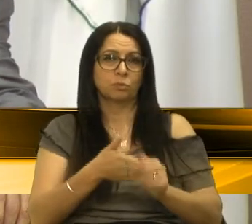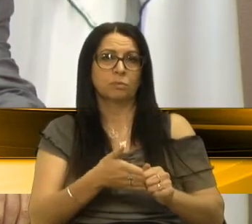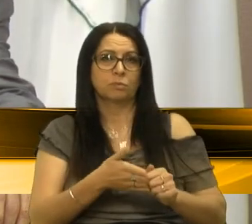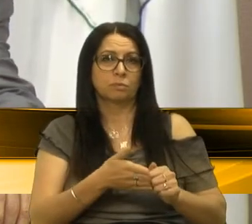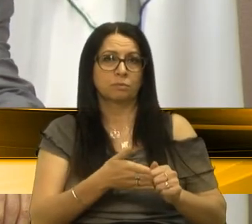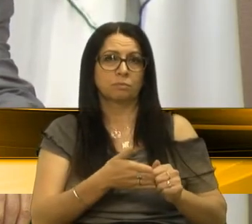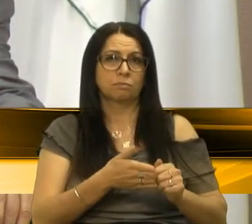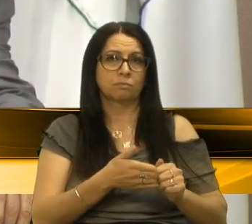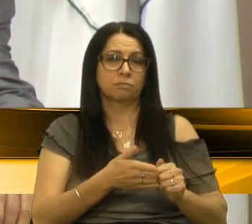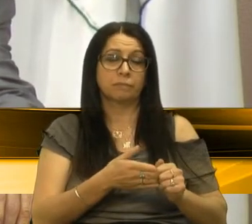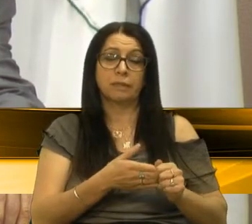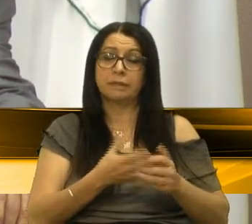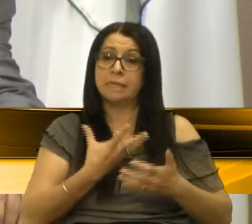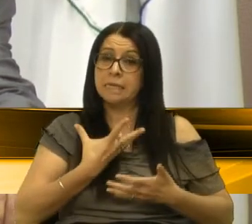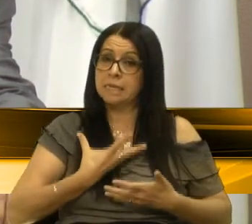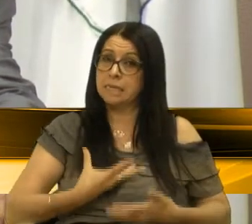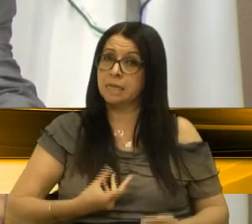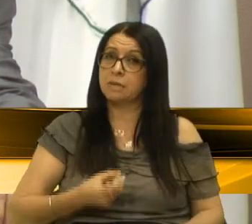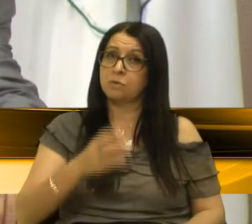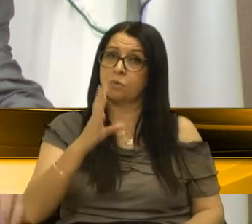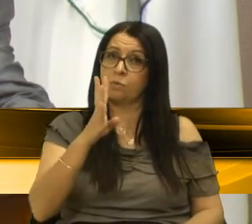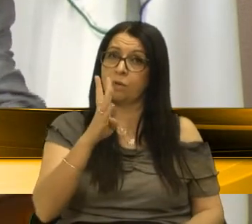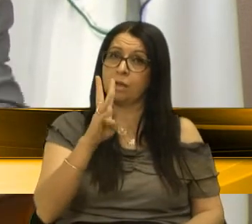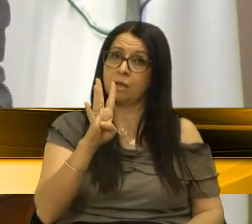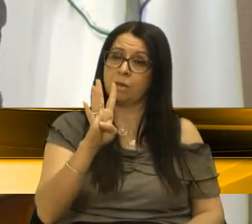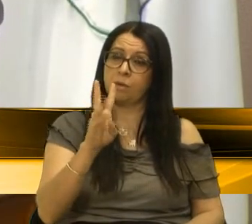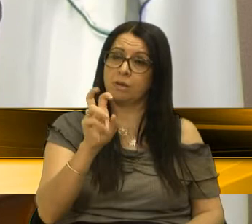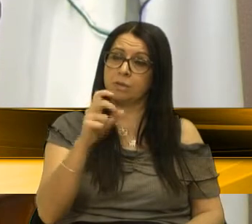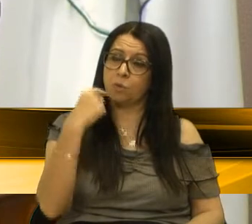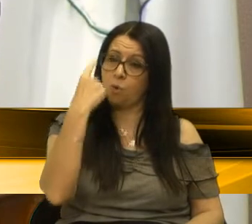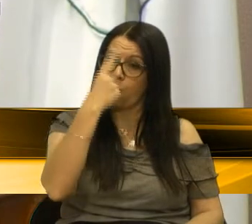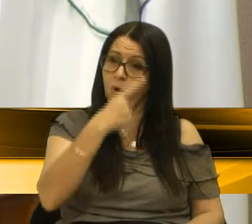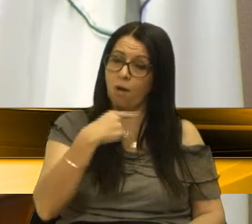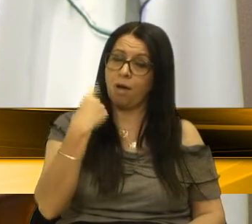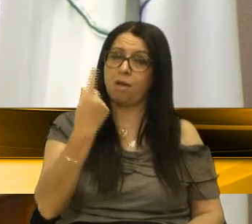essas exaustivas 45 horas já.